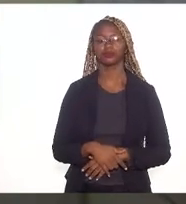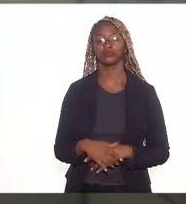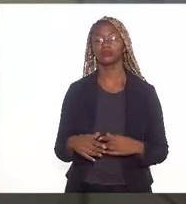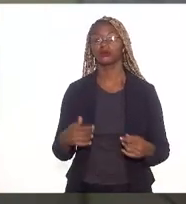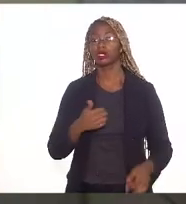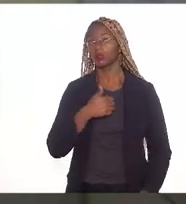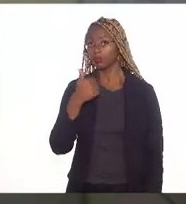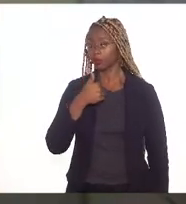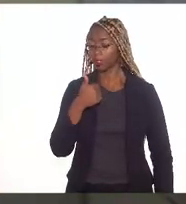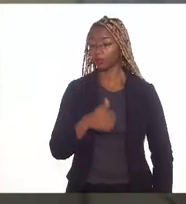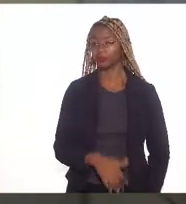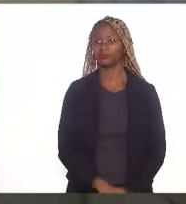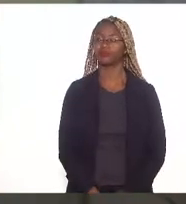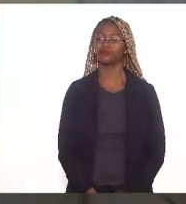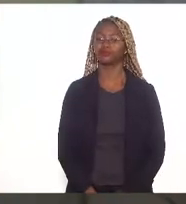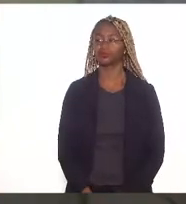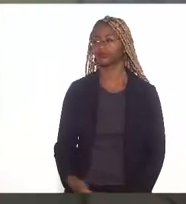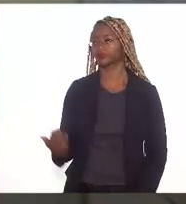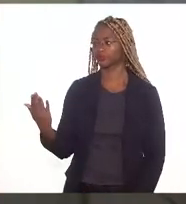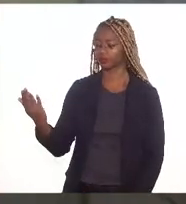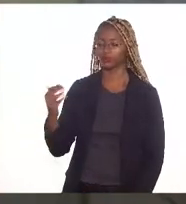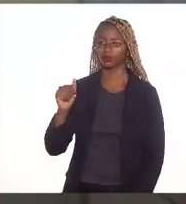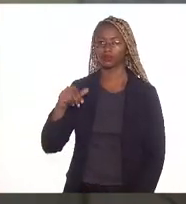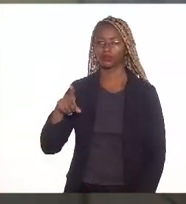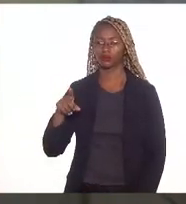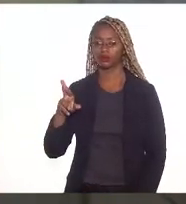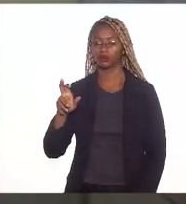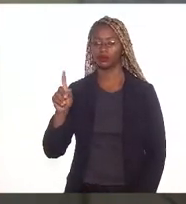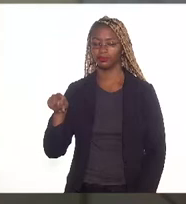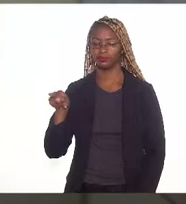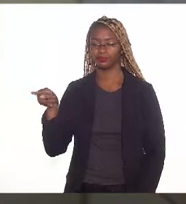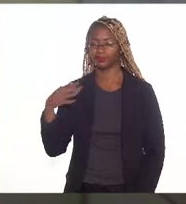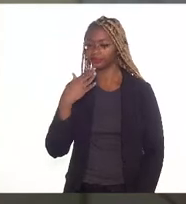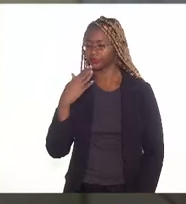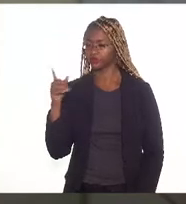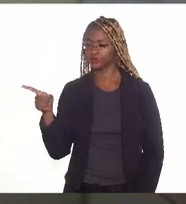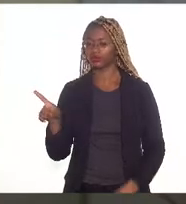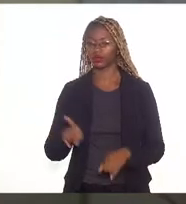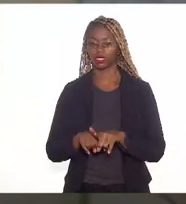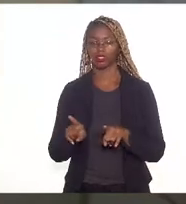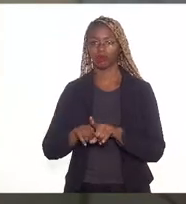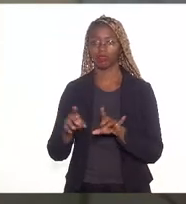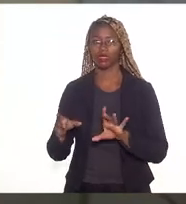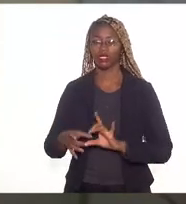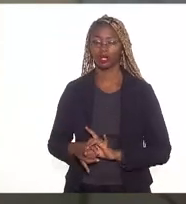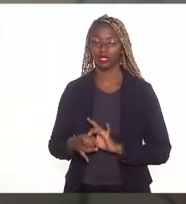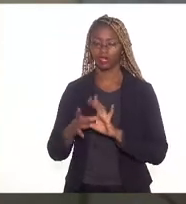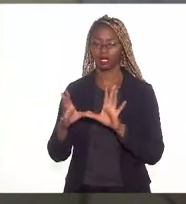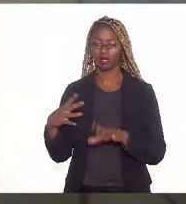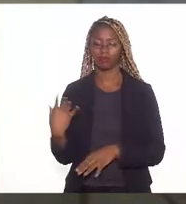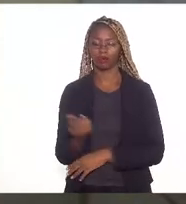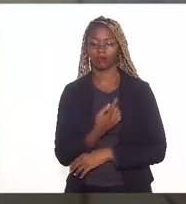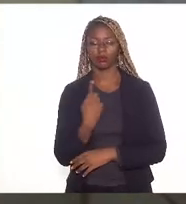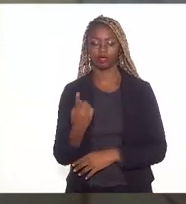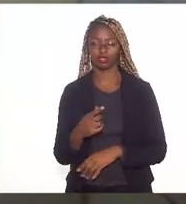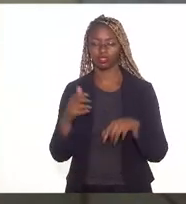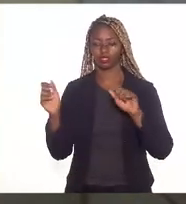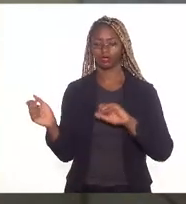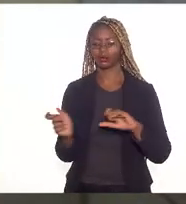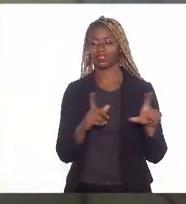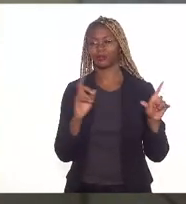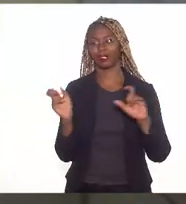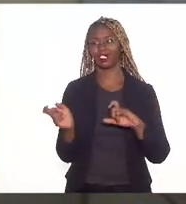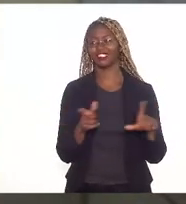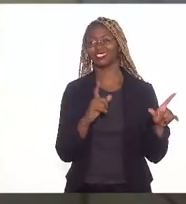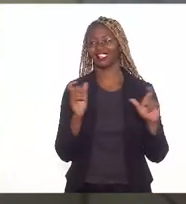André, solicitar que Vossa Senhoria também deixe à nossa disposição a transparência que acabou